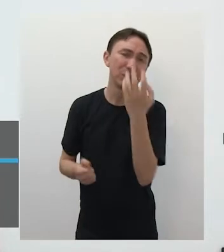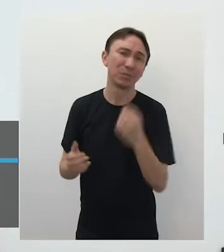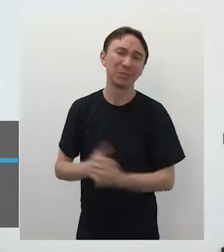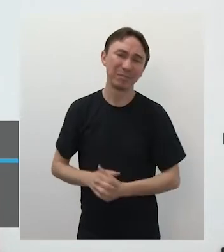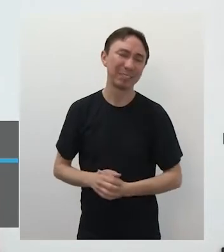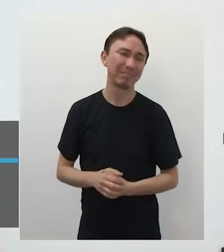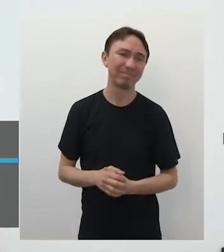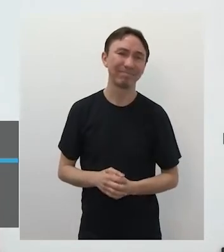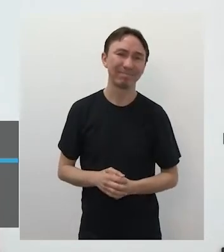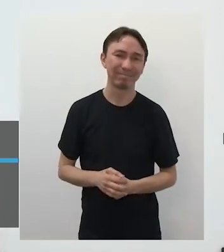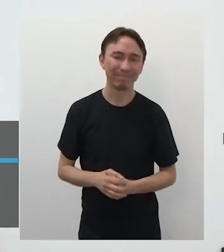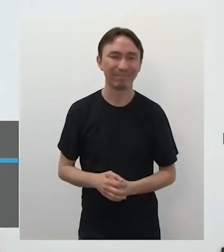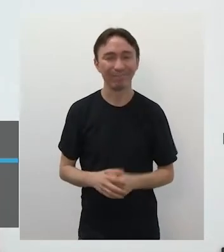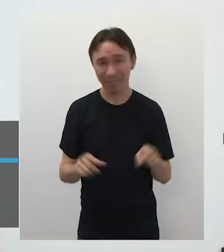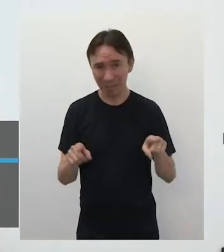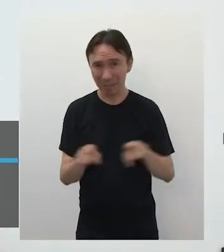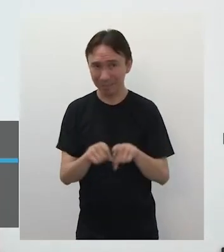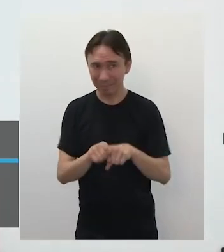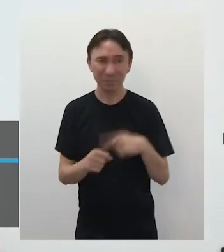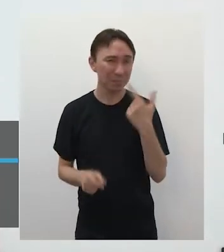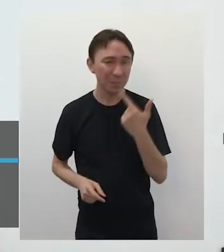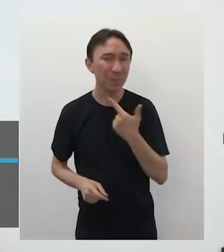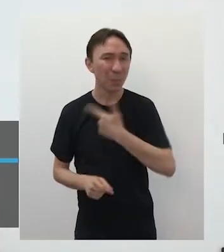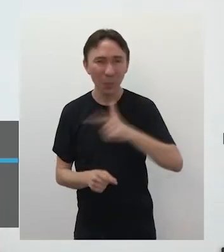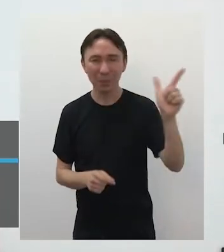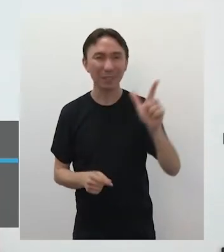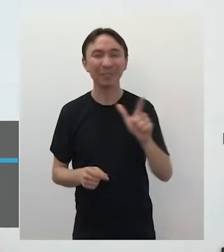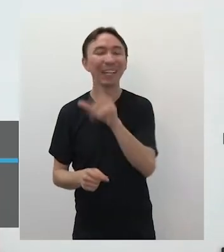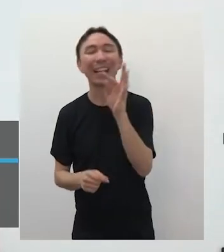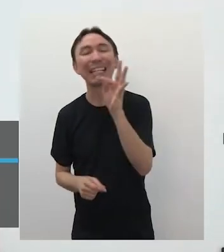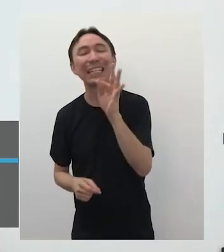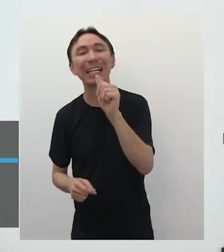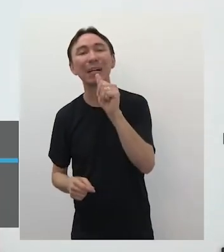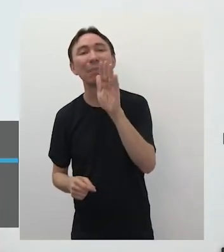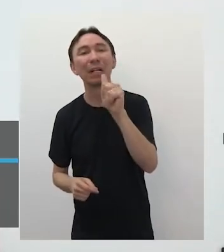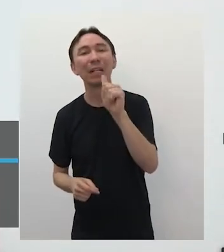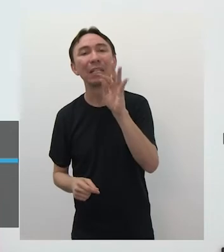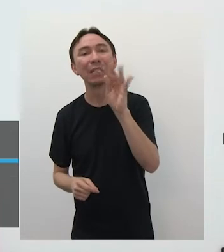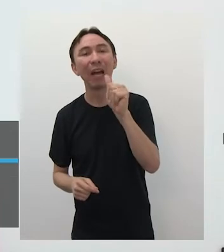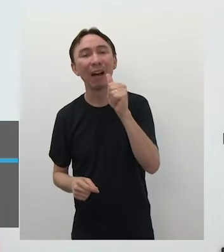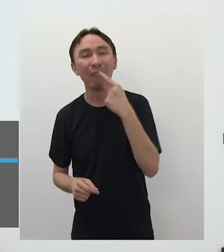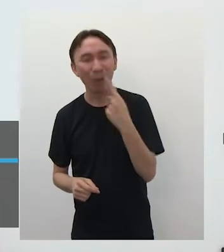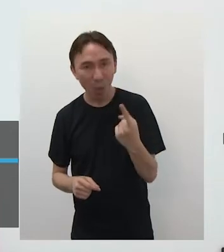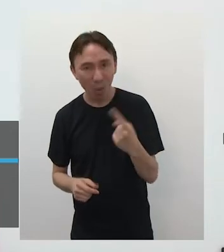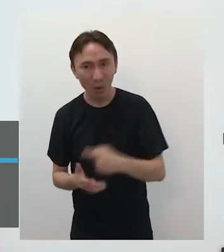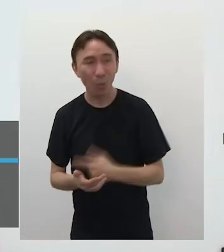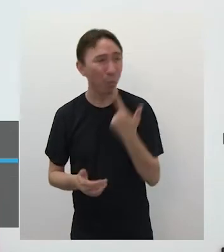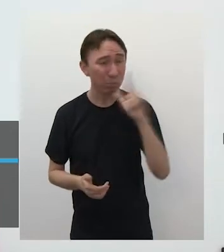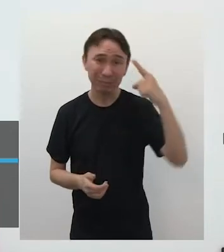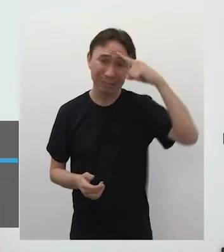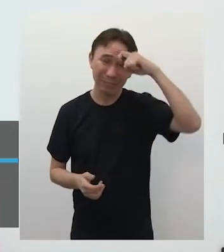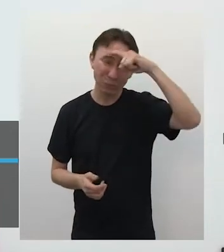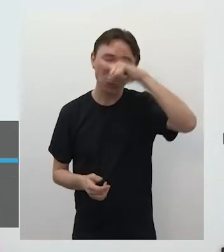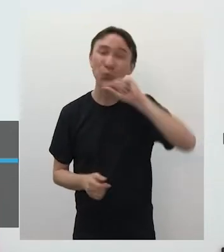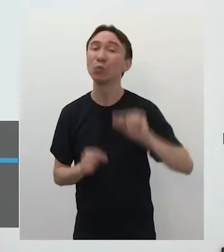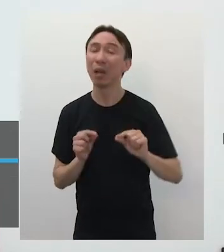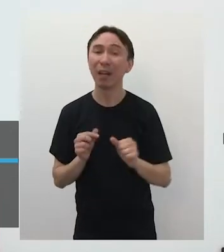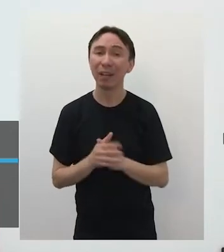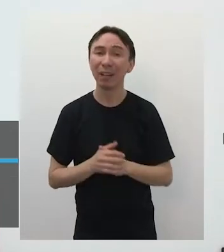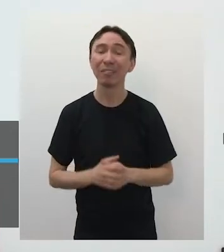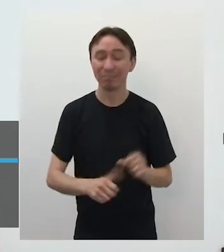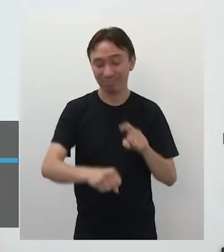Sempre estou me perguntando. Um outro desafio foi este, da pandemia e as